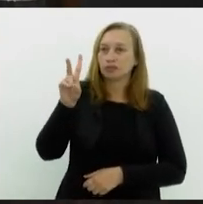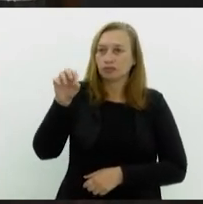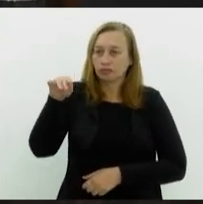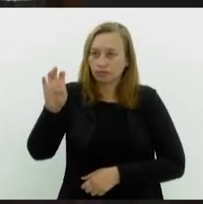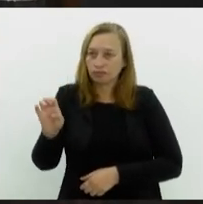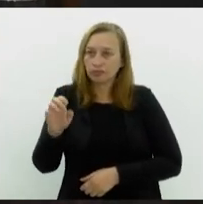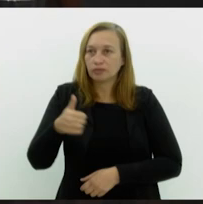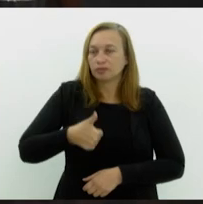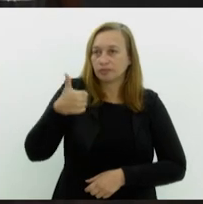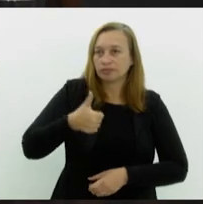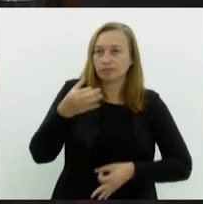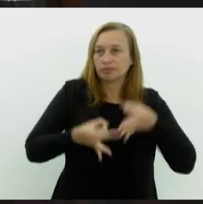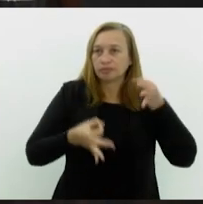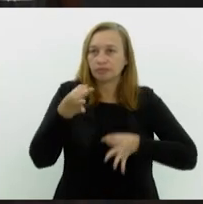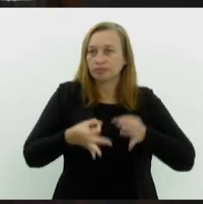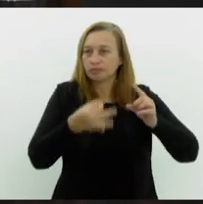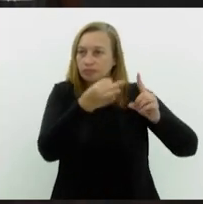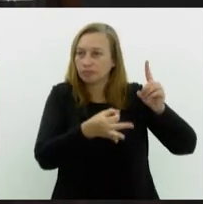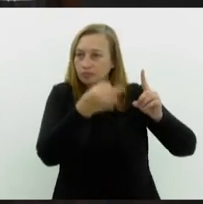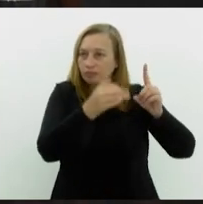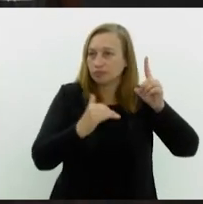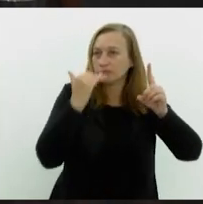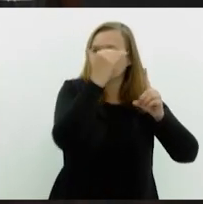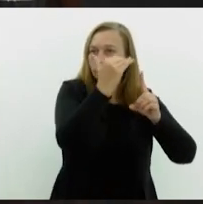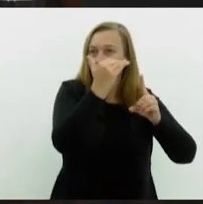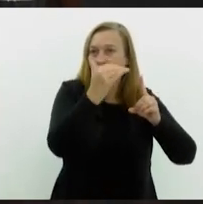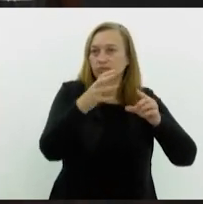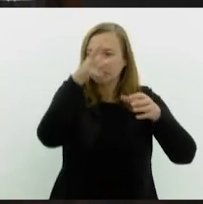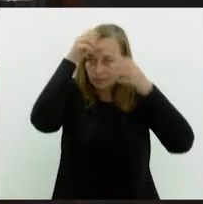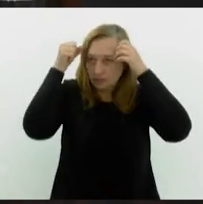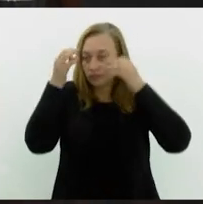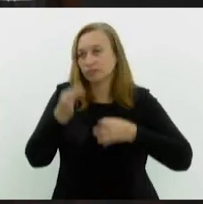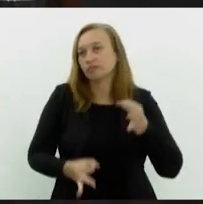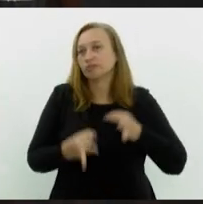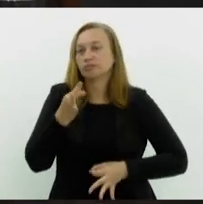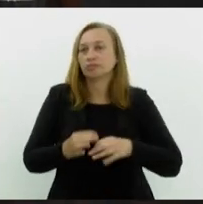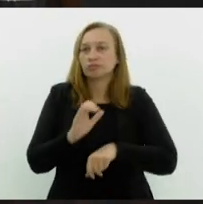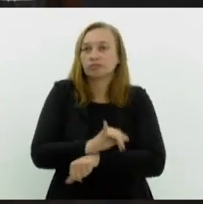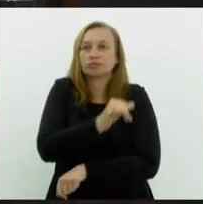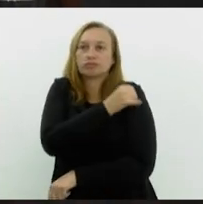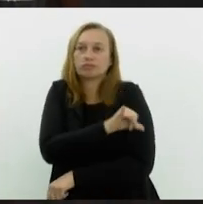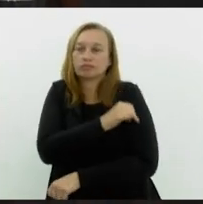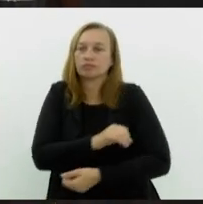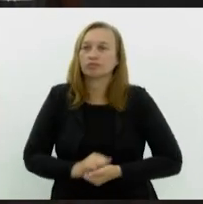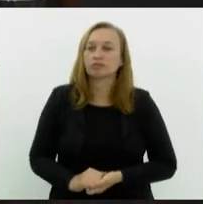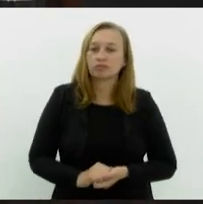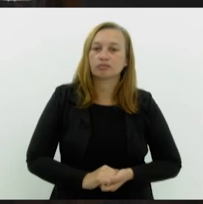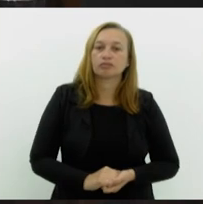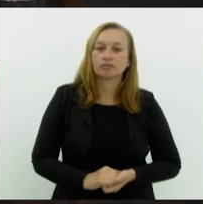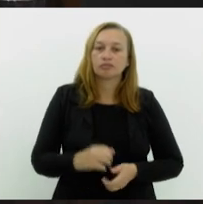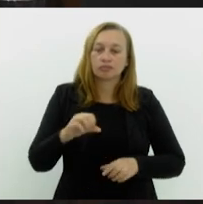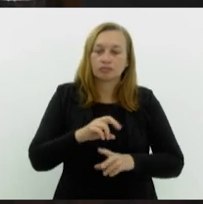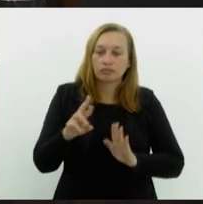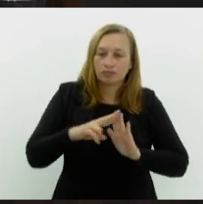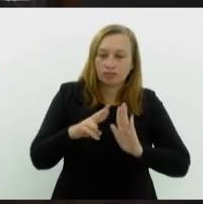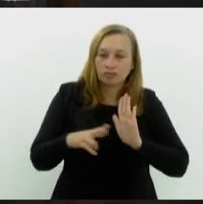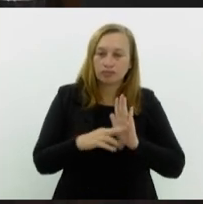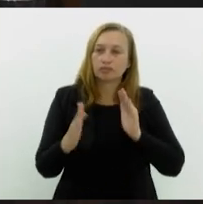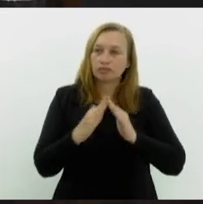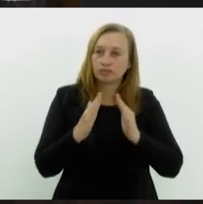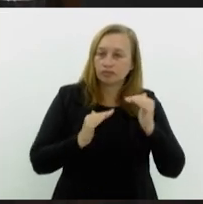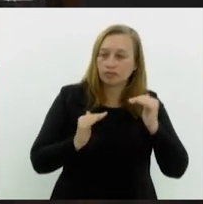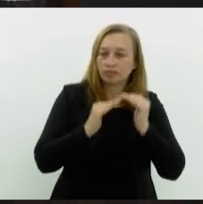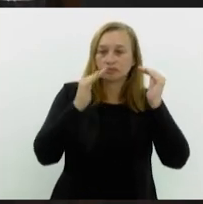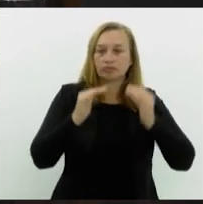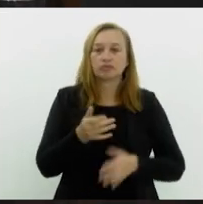primeira juíza e desembargadora negra do Tribunal de Justiça do Estado do Rio de Janeiro. Pareceres da Comissão de Normas Internas e Proposições Externas